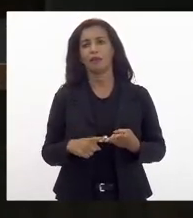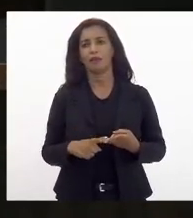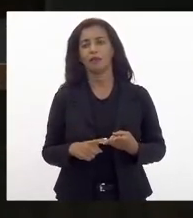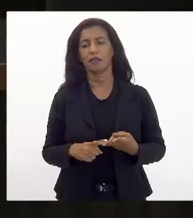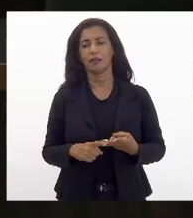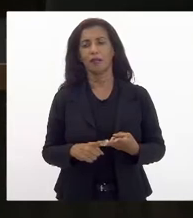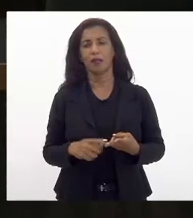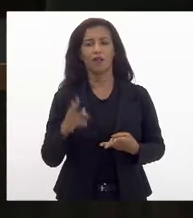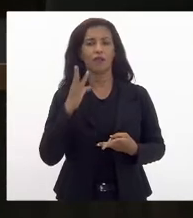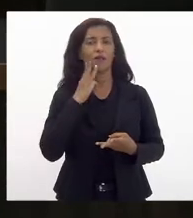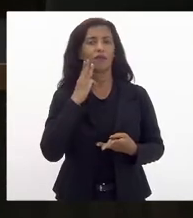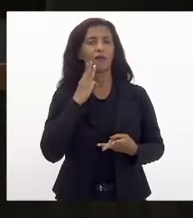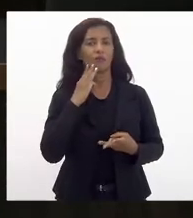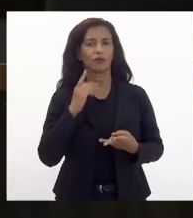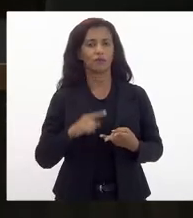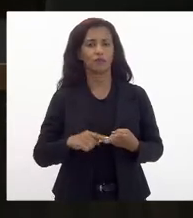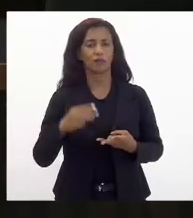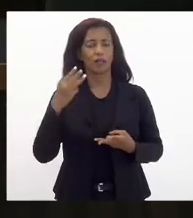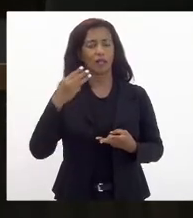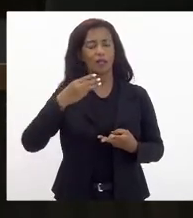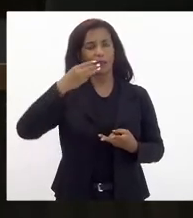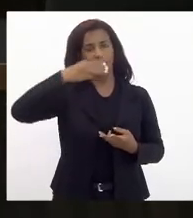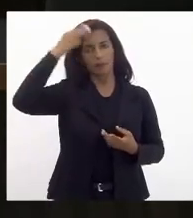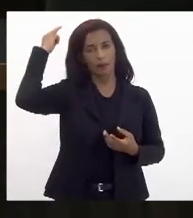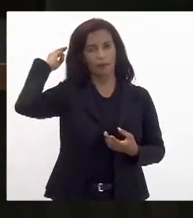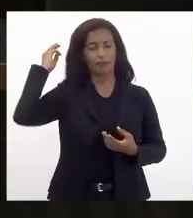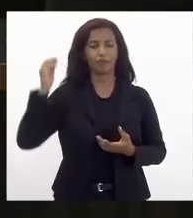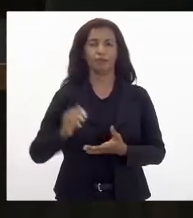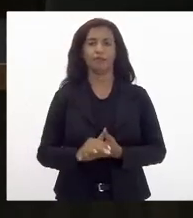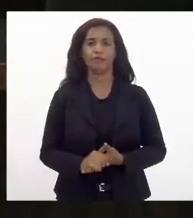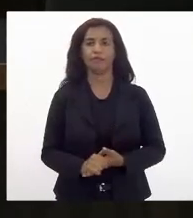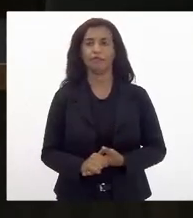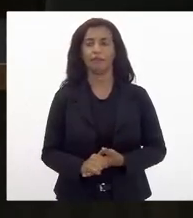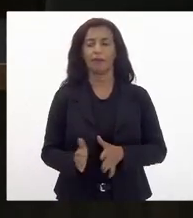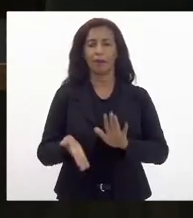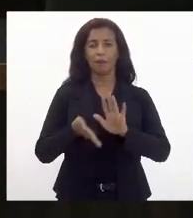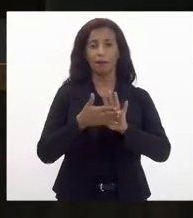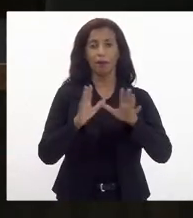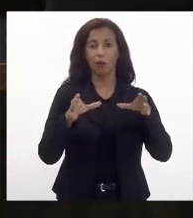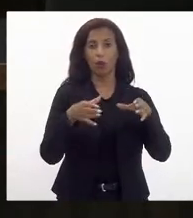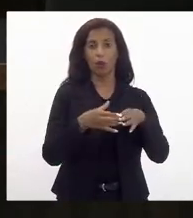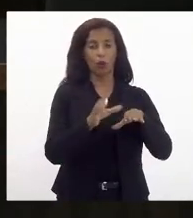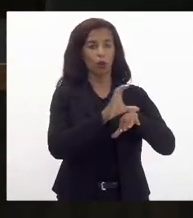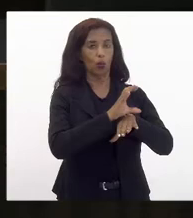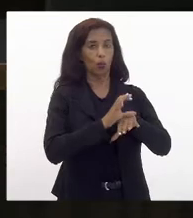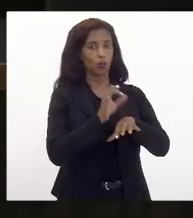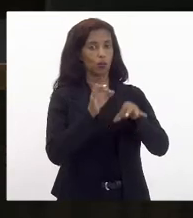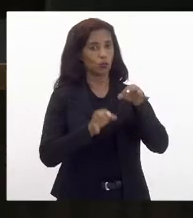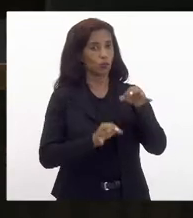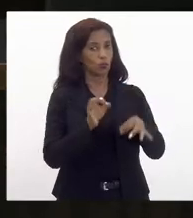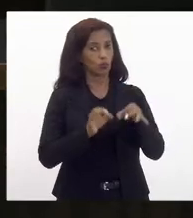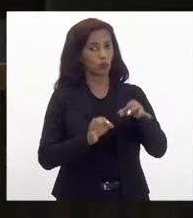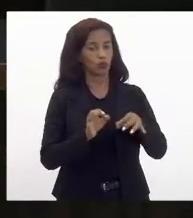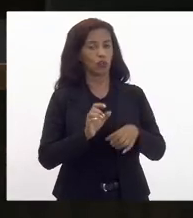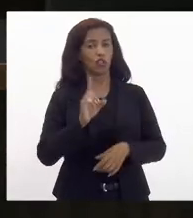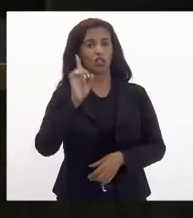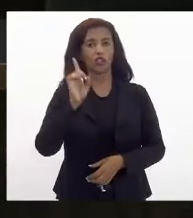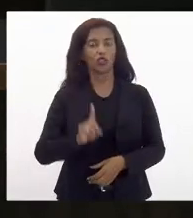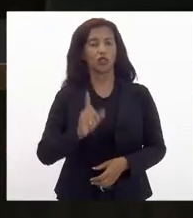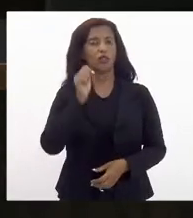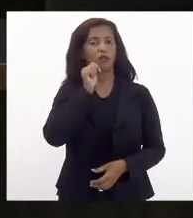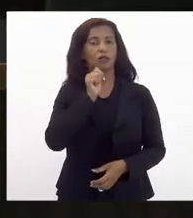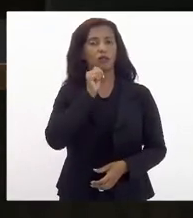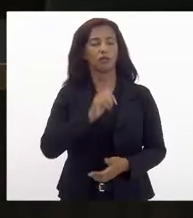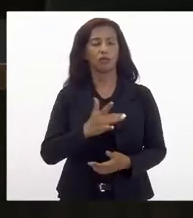Reis waldeck Carneiro Marcio canela pendentes de parecer das comissões de construção Justiça de defesa dos direitos